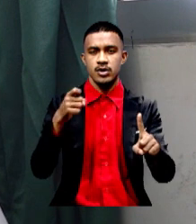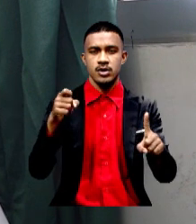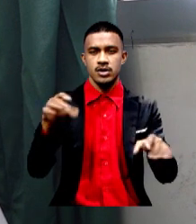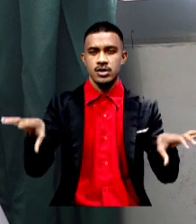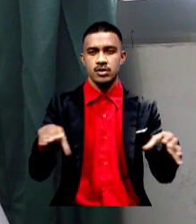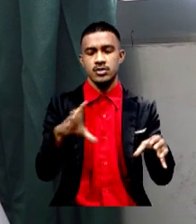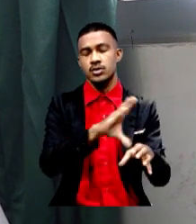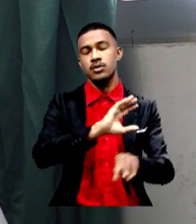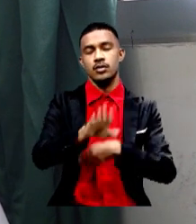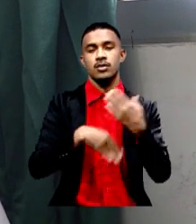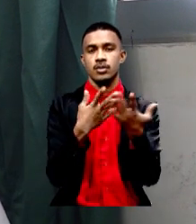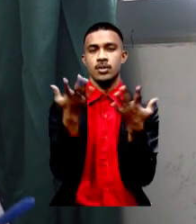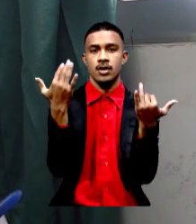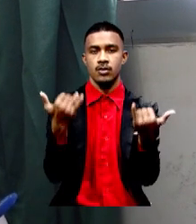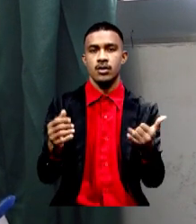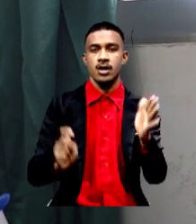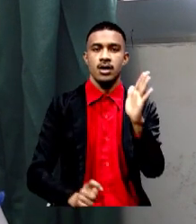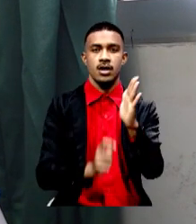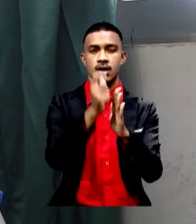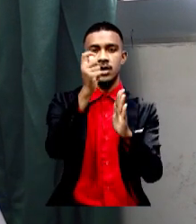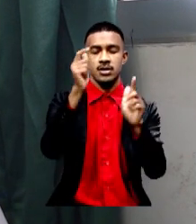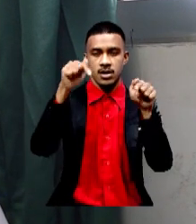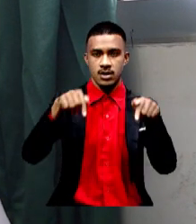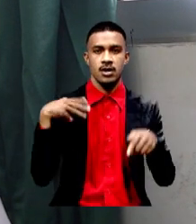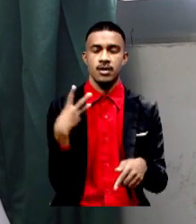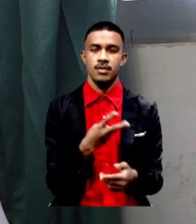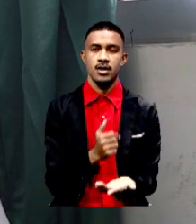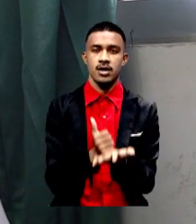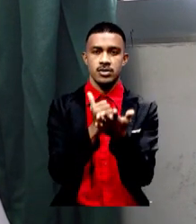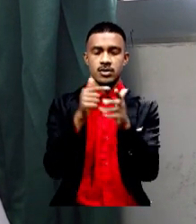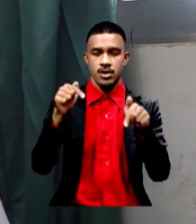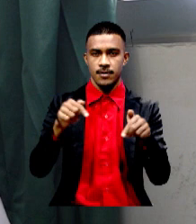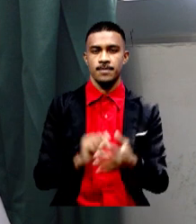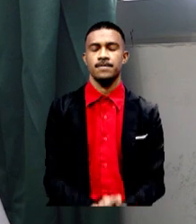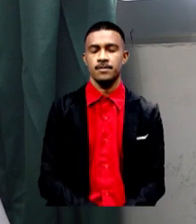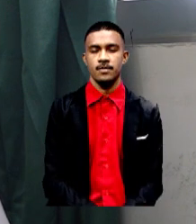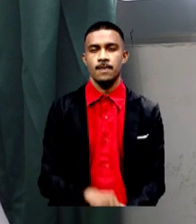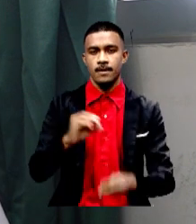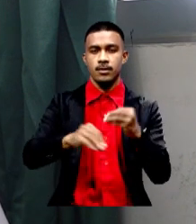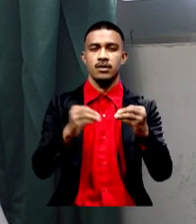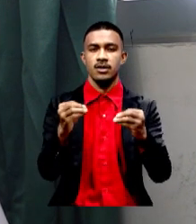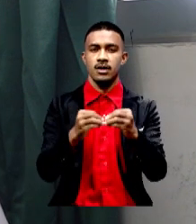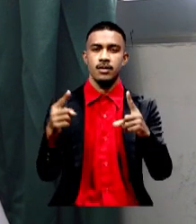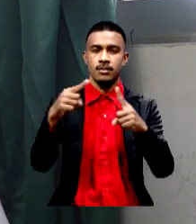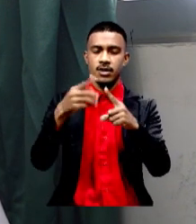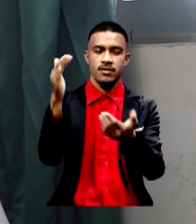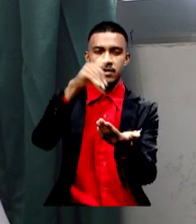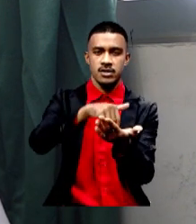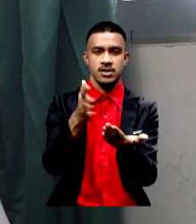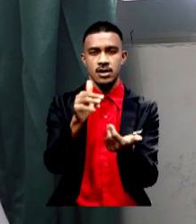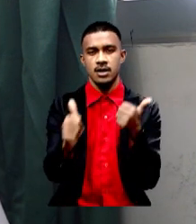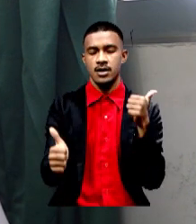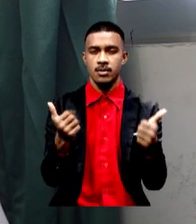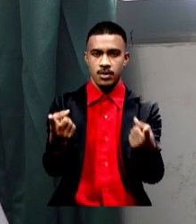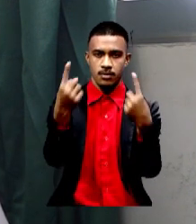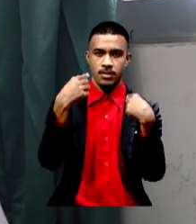então número se não vem agora as e a minha consulta externa quando a baixa fali se não vem com mais